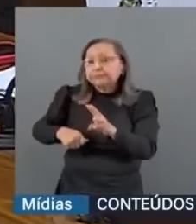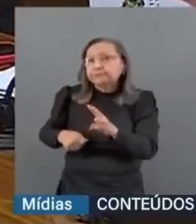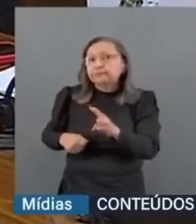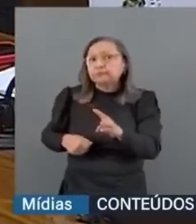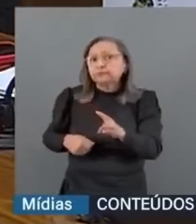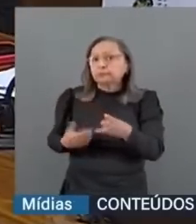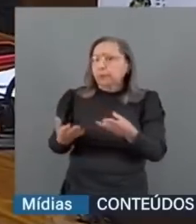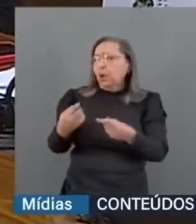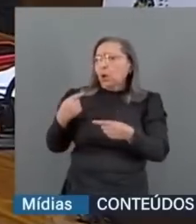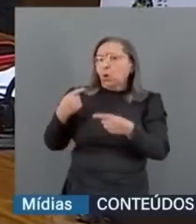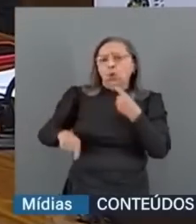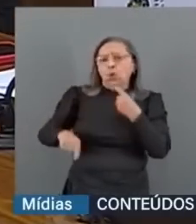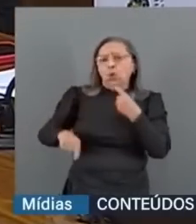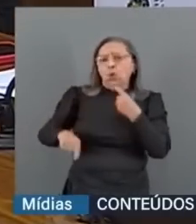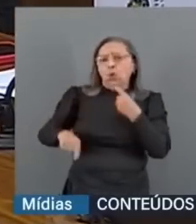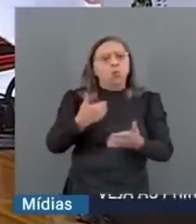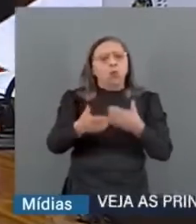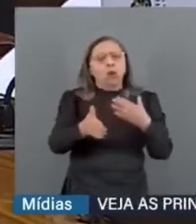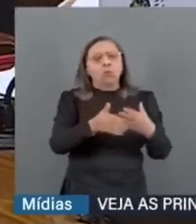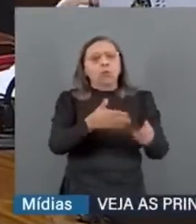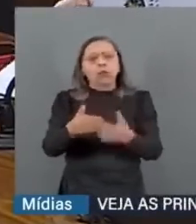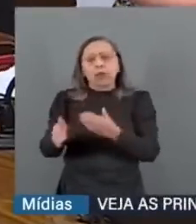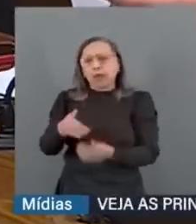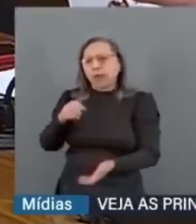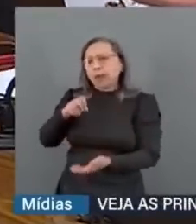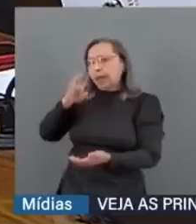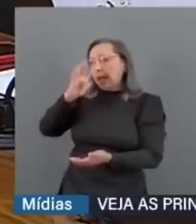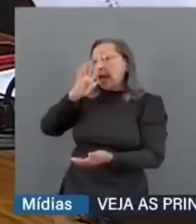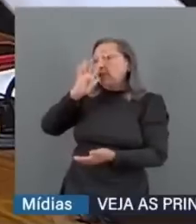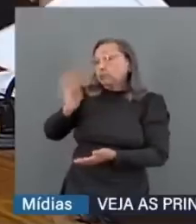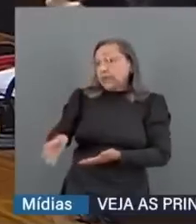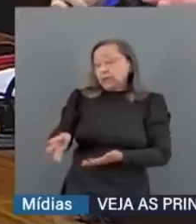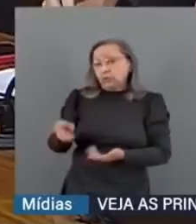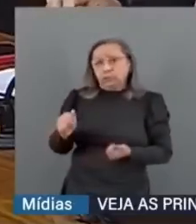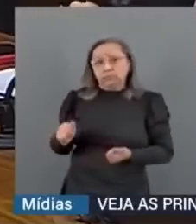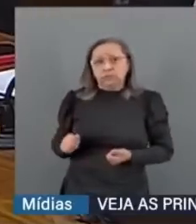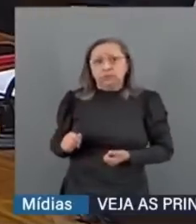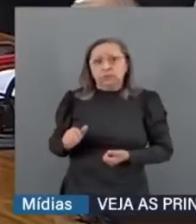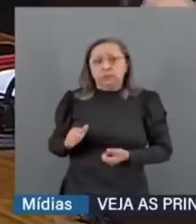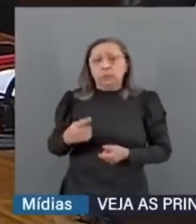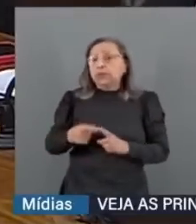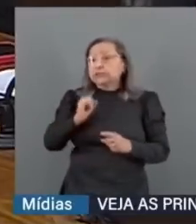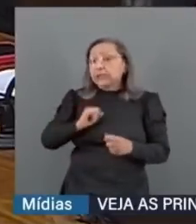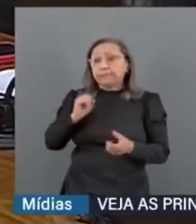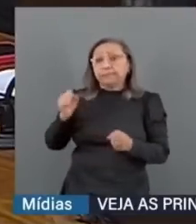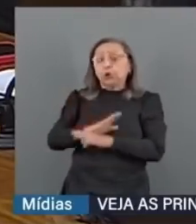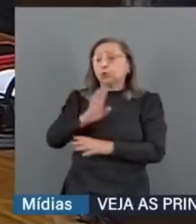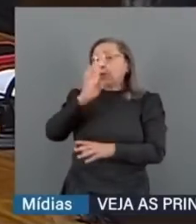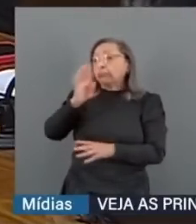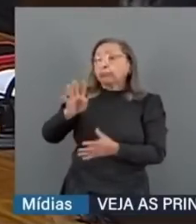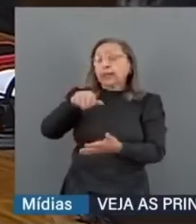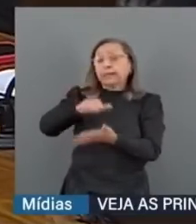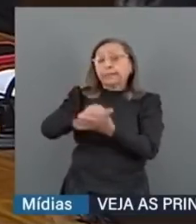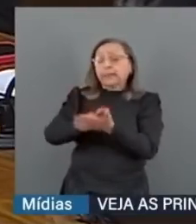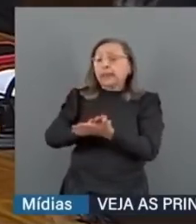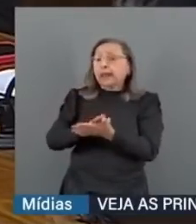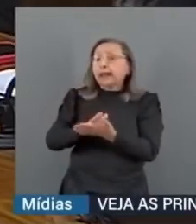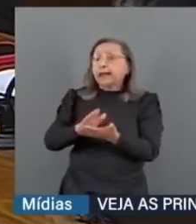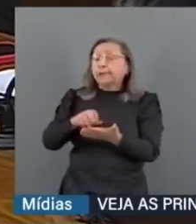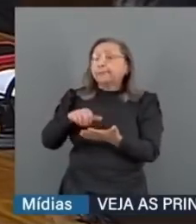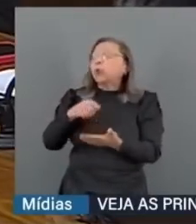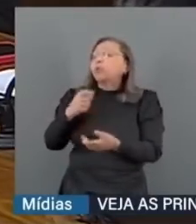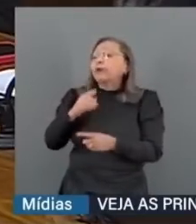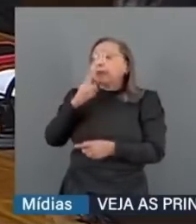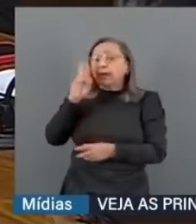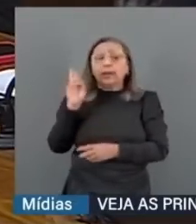gente para o governo. Pelo contrário, o governo está popular, está bem o governo, a popularidade do Lula está em alta, a expectativa do brasileiro com a economia é melhor do que